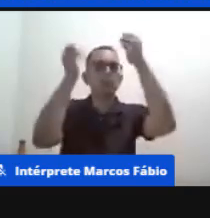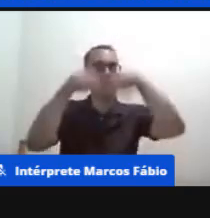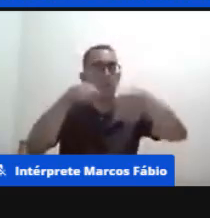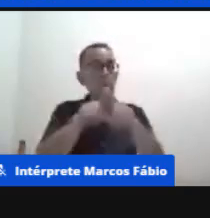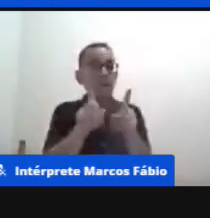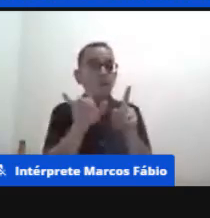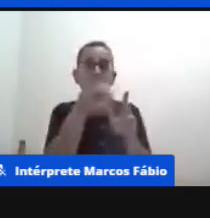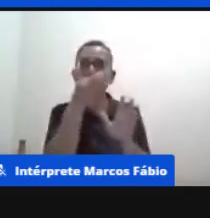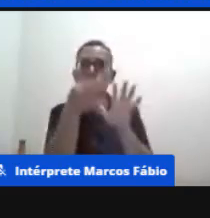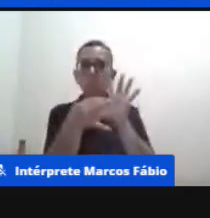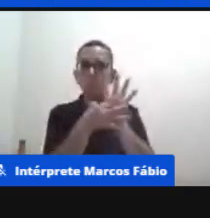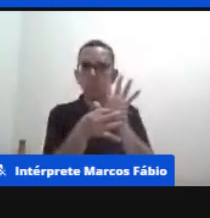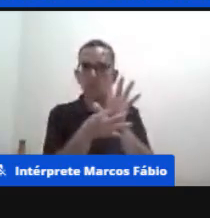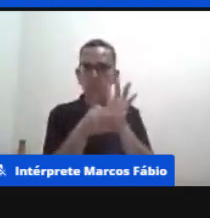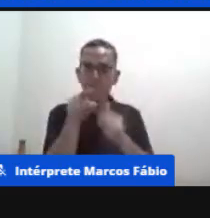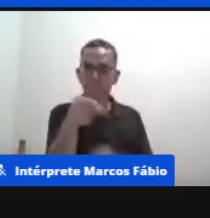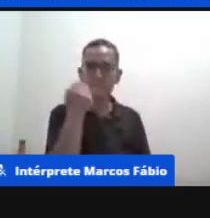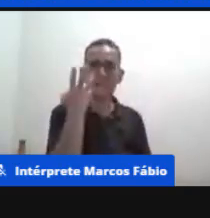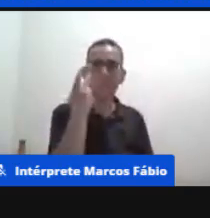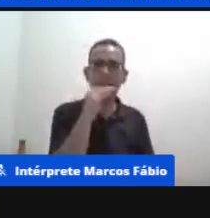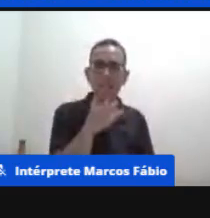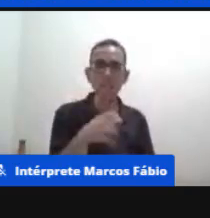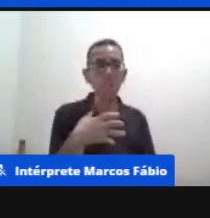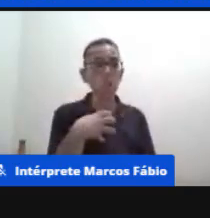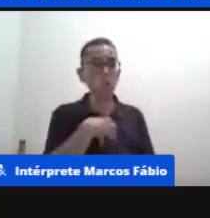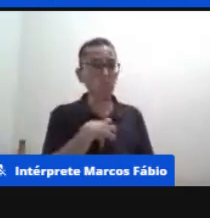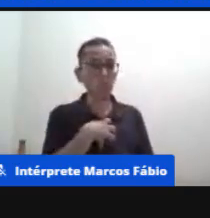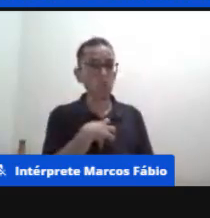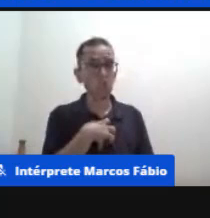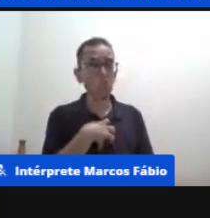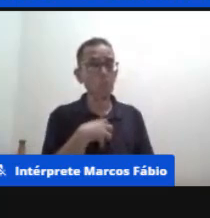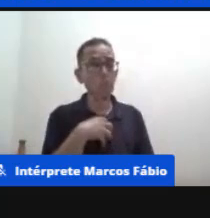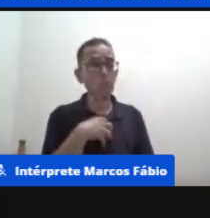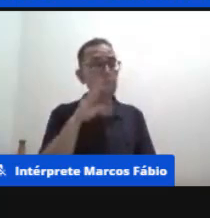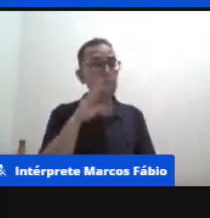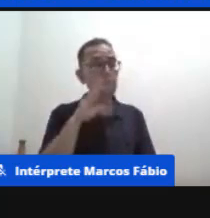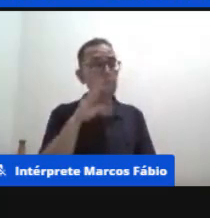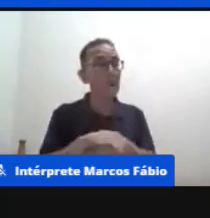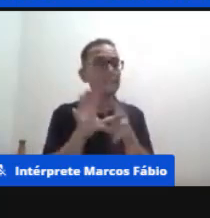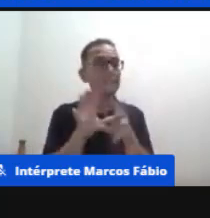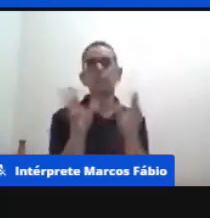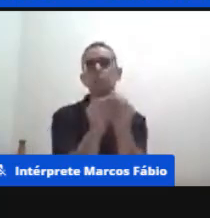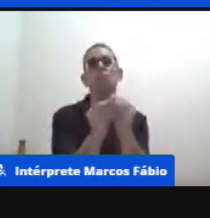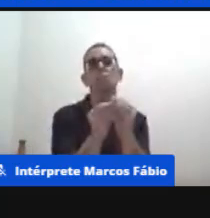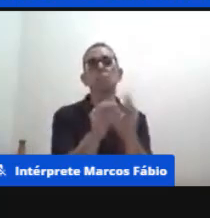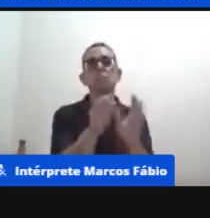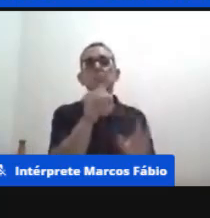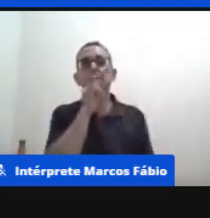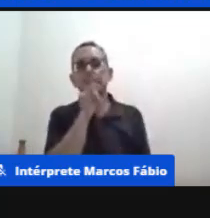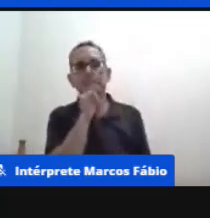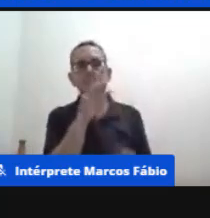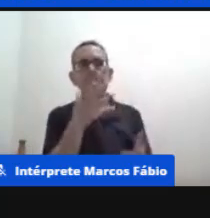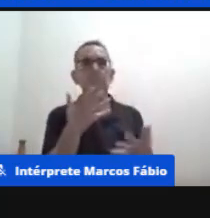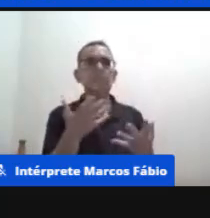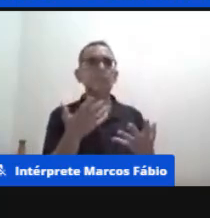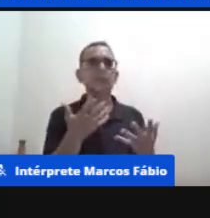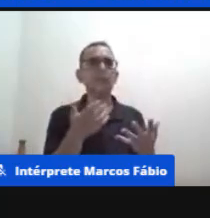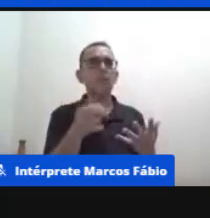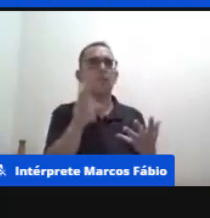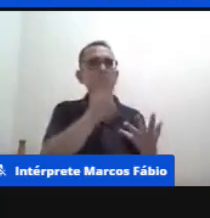essa criança de uma forma um pouco mais fragmentada. Eu vou proporcionar isso para essa criança com o uso de apoio